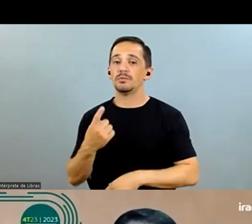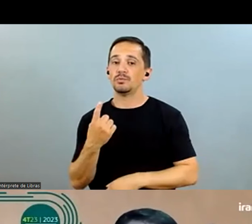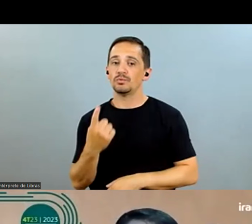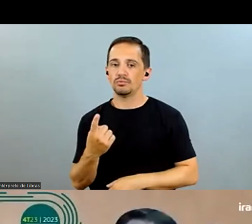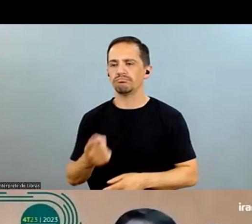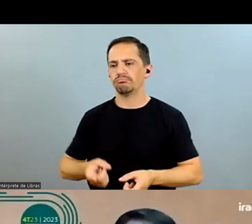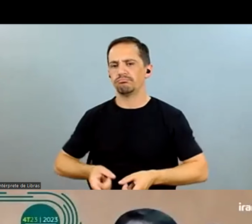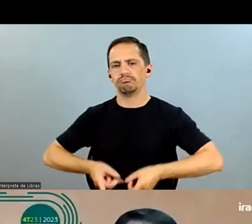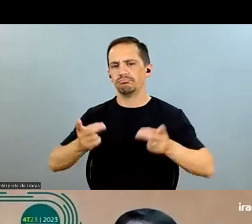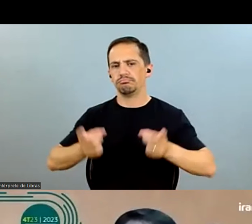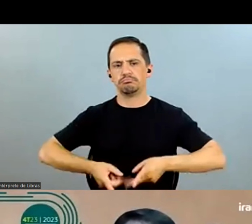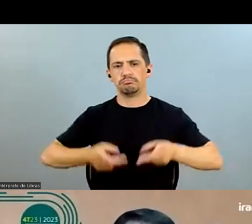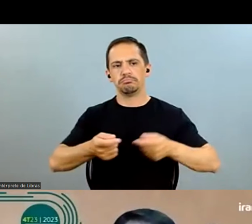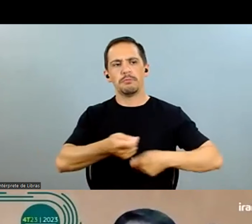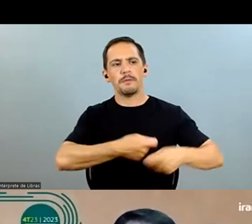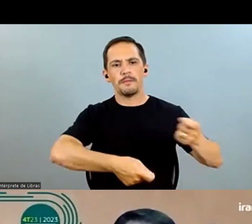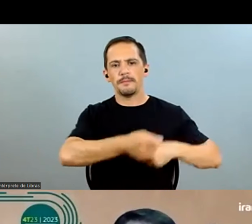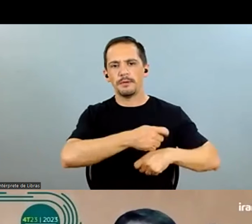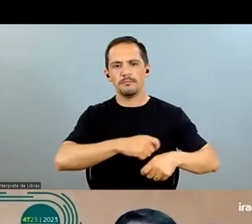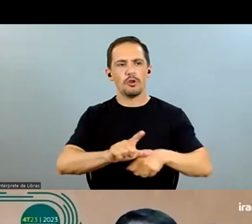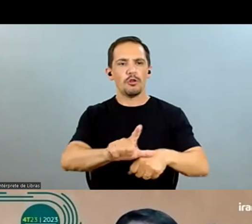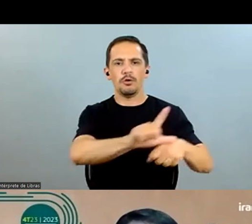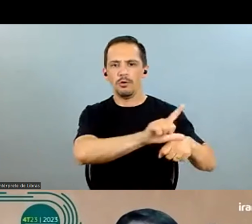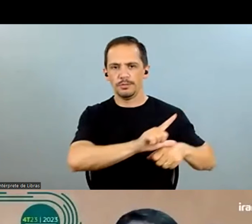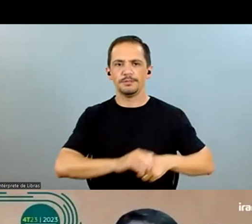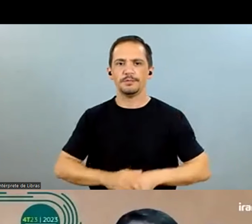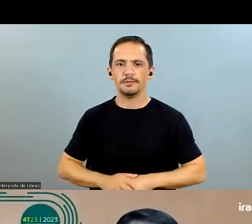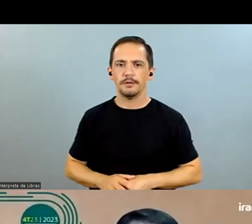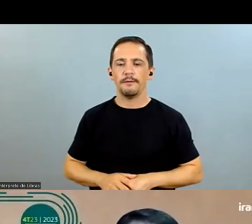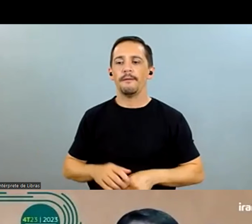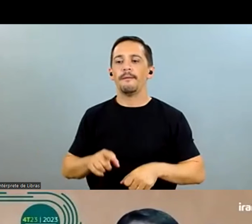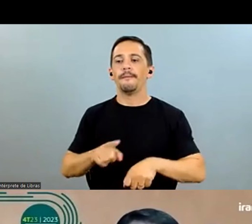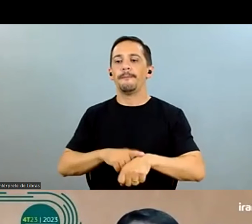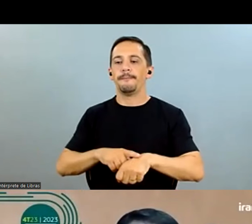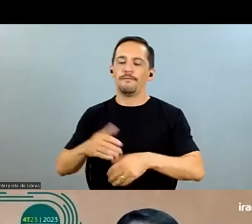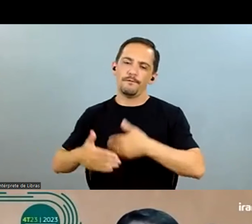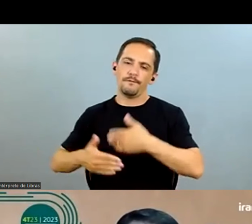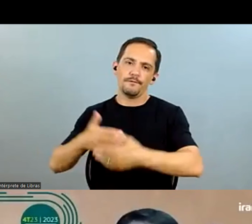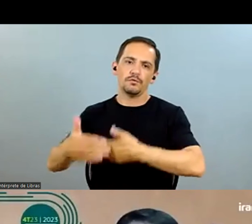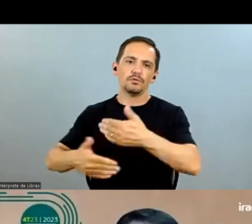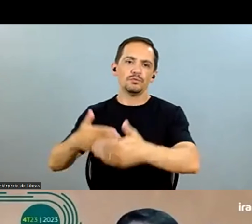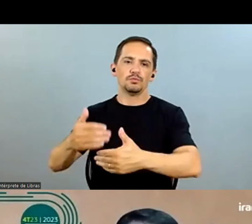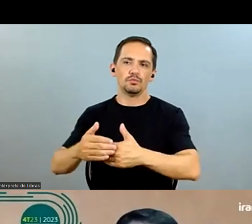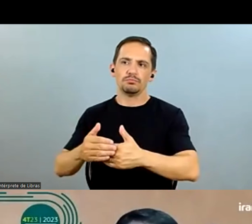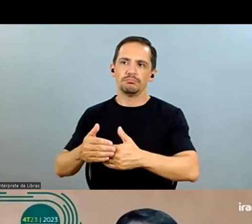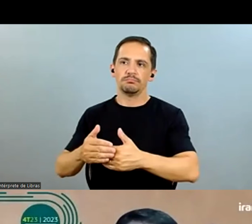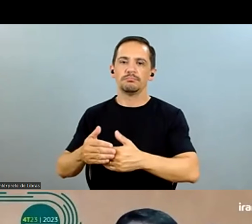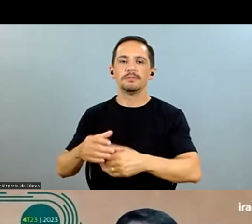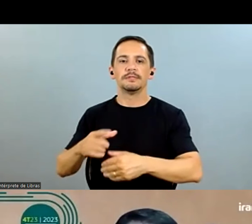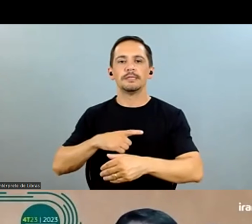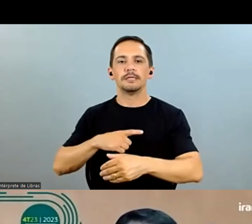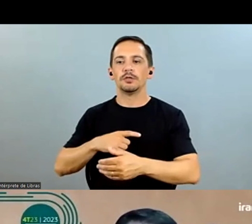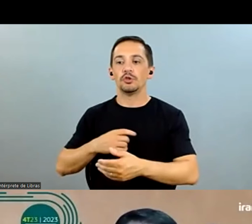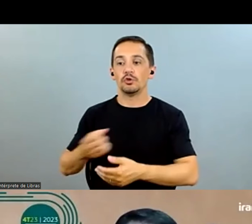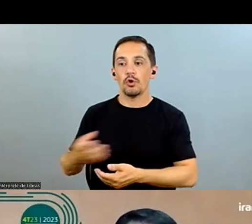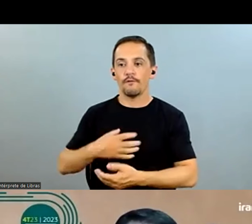para mercado eh e também nos próximos ciclos a gente tem essas teses sustentando né os nossos investimentos que vão ser